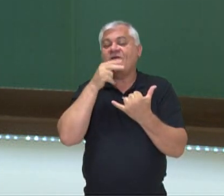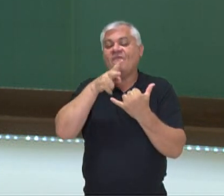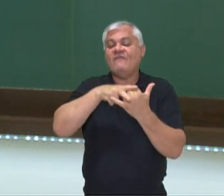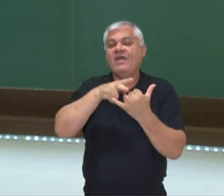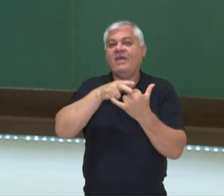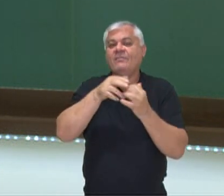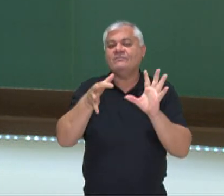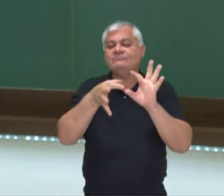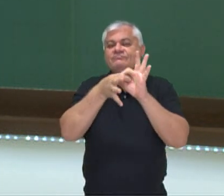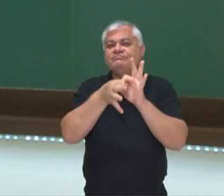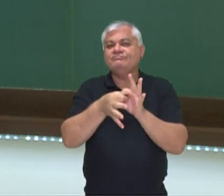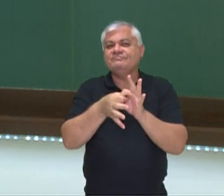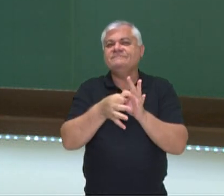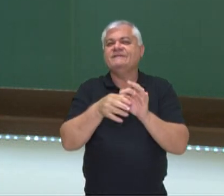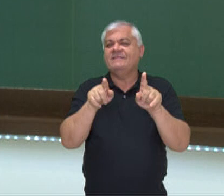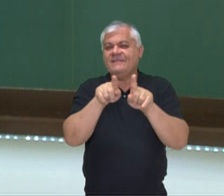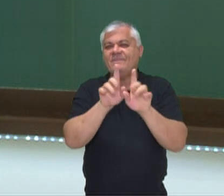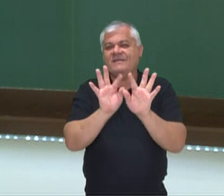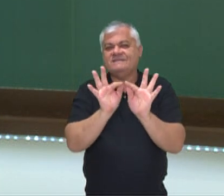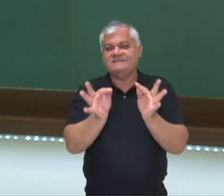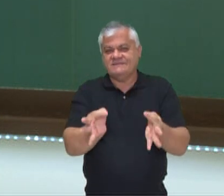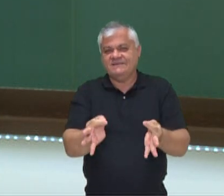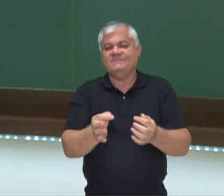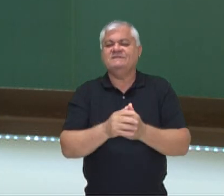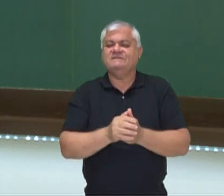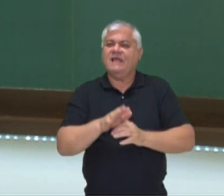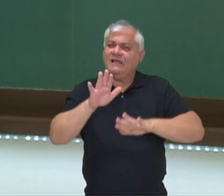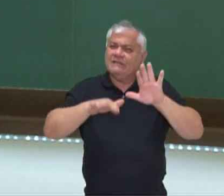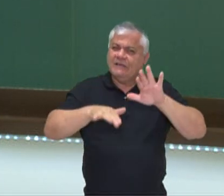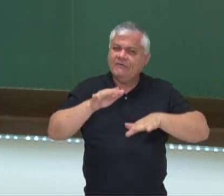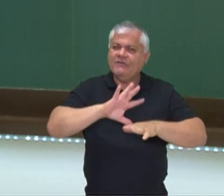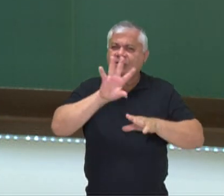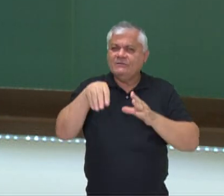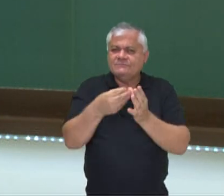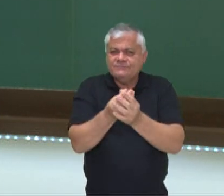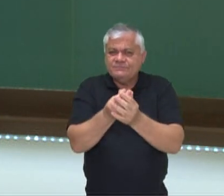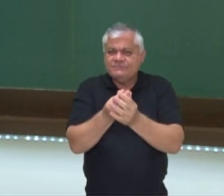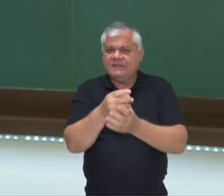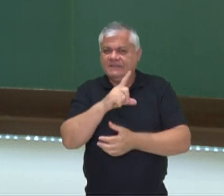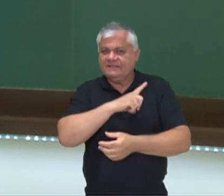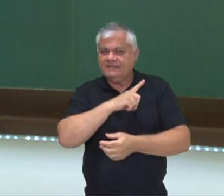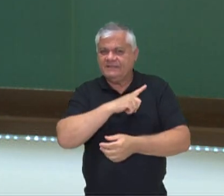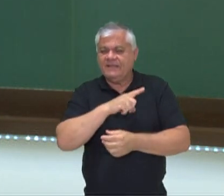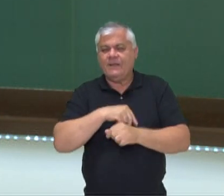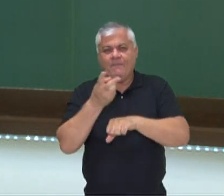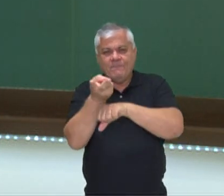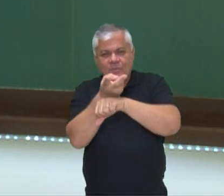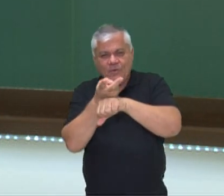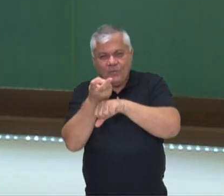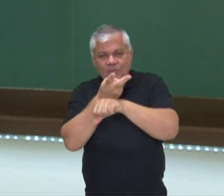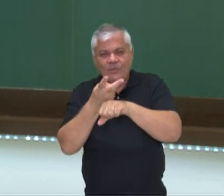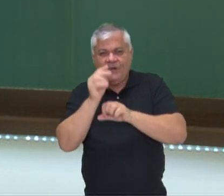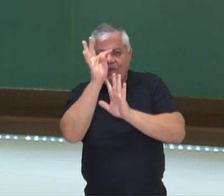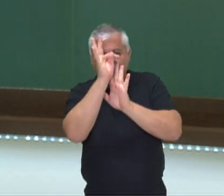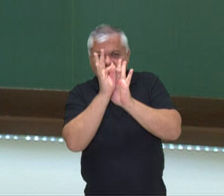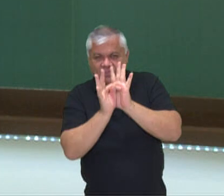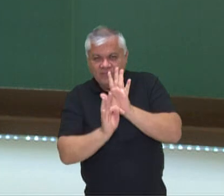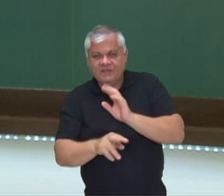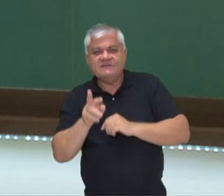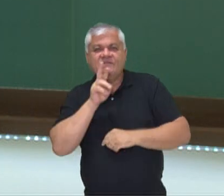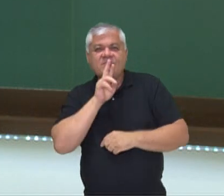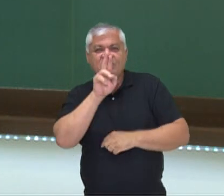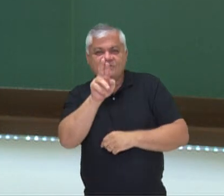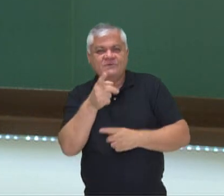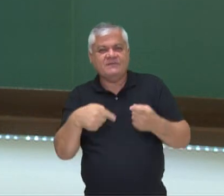vai estar em sua forma mais simples, talvez tenha um complemento, ok? Procura lá no texto e vamos